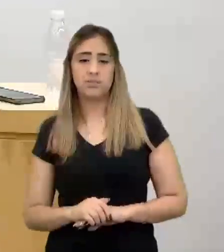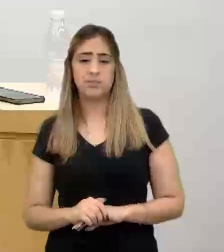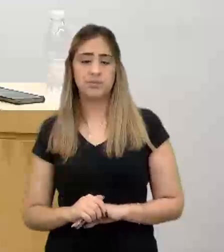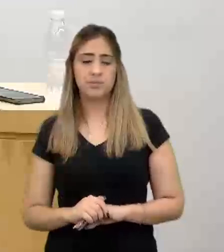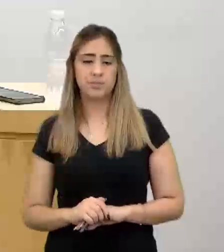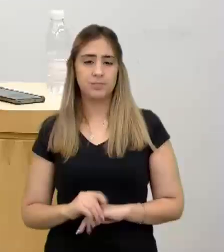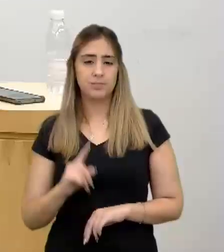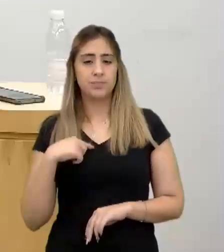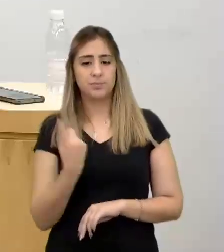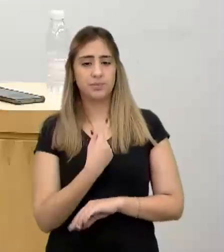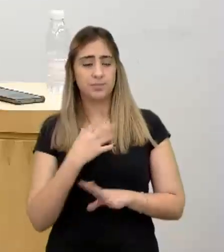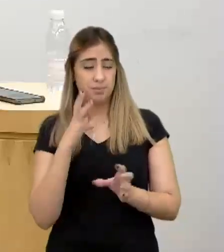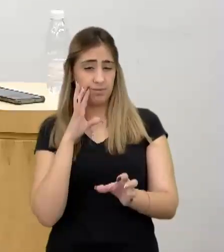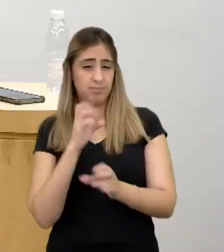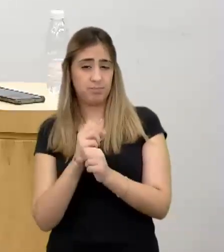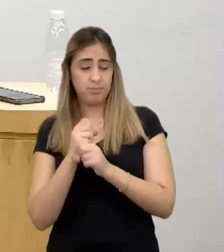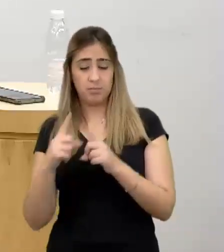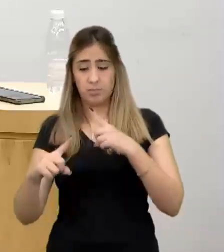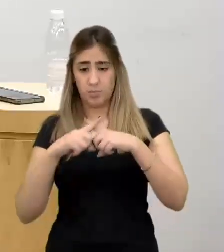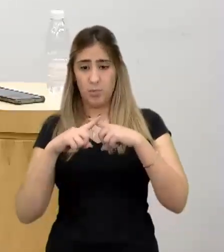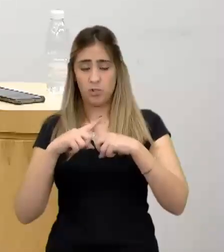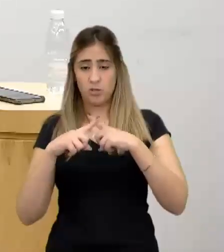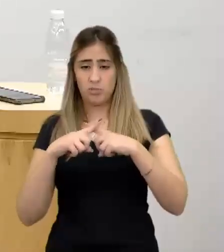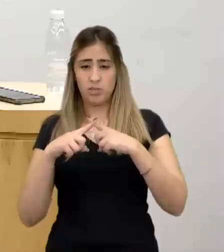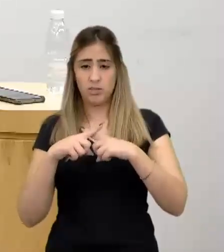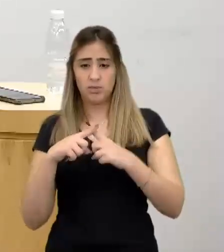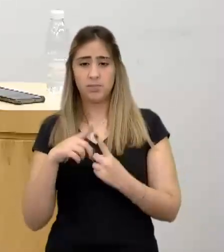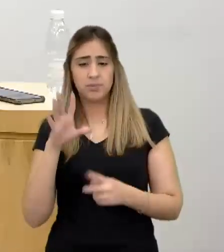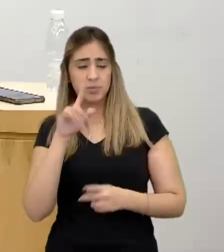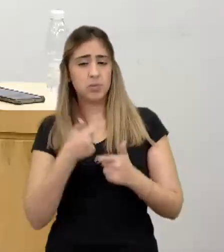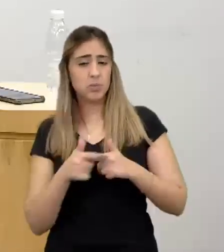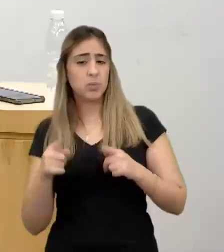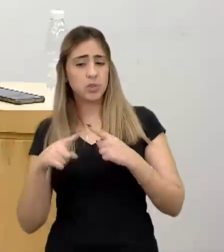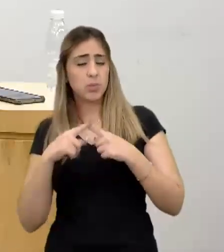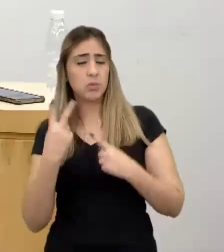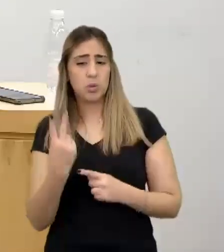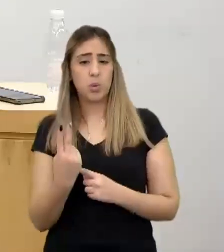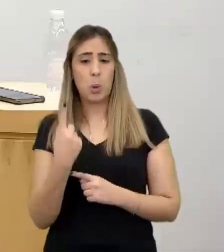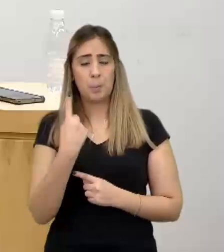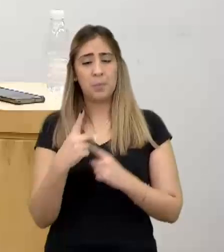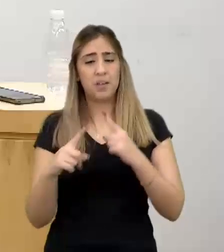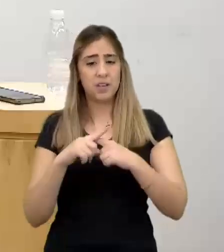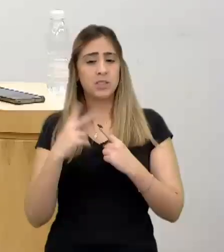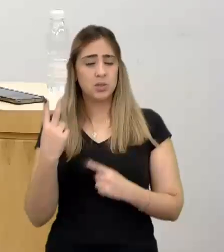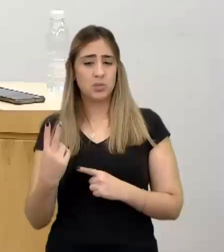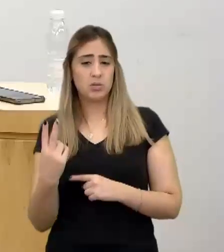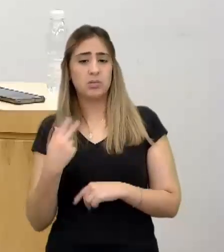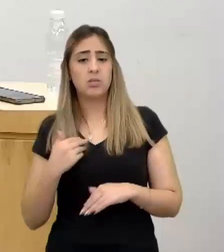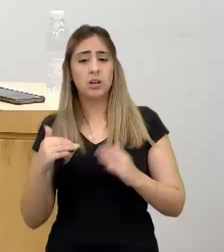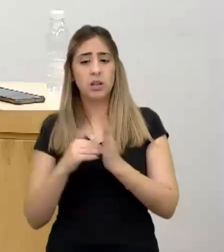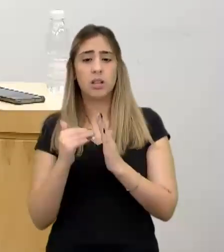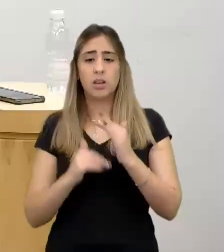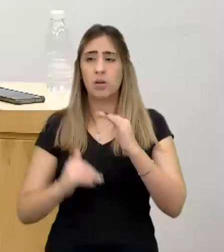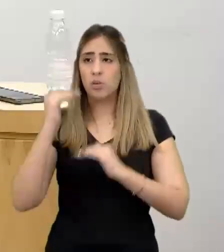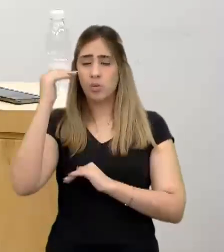baixo. Quando a gente está multiplicando, a gente pega essa unidade e multiplica por 2. Tá? 1 vezes 2. Então, vai ser até o 2.